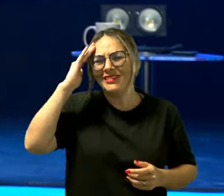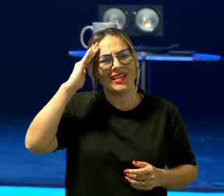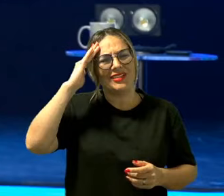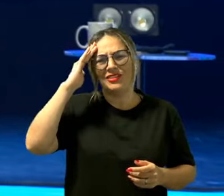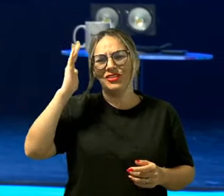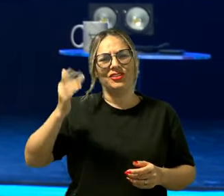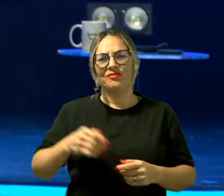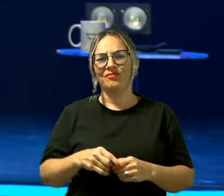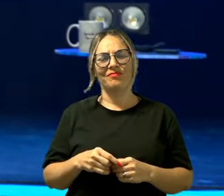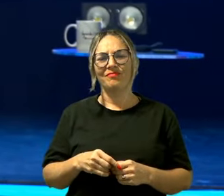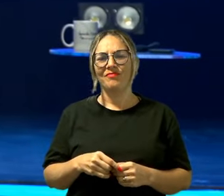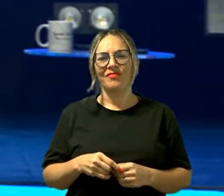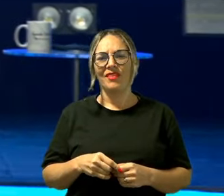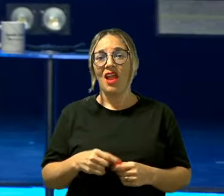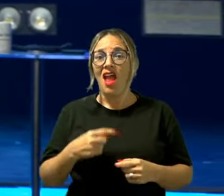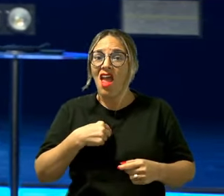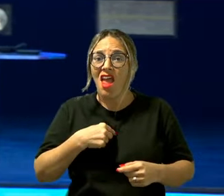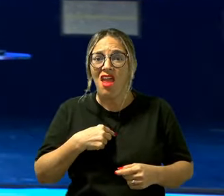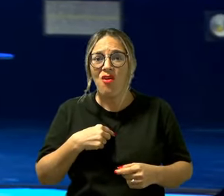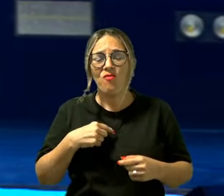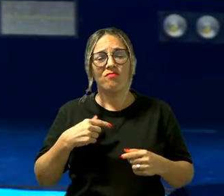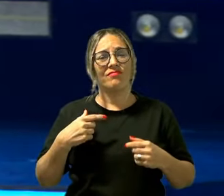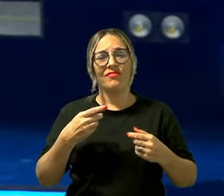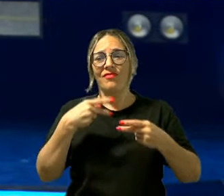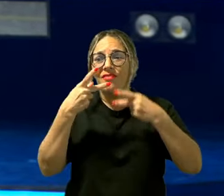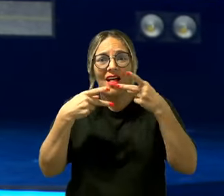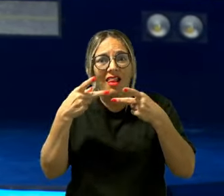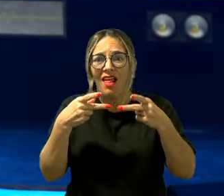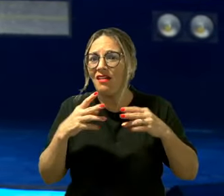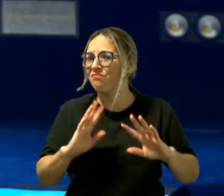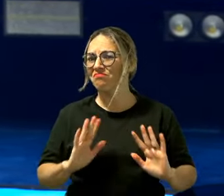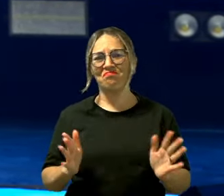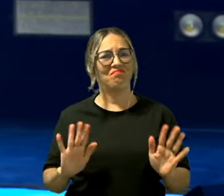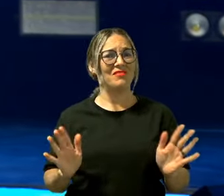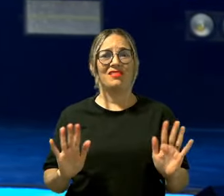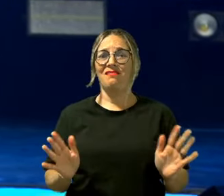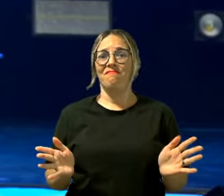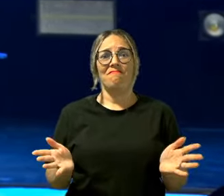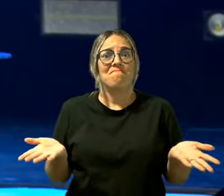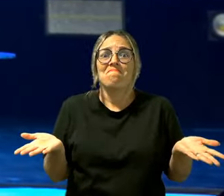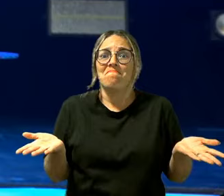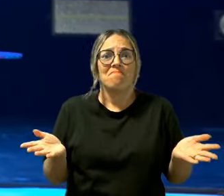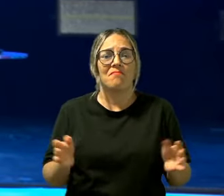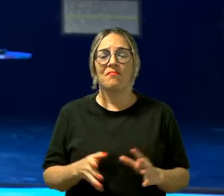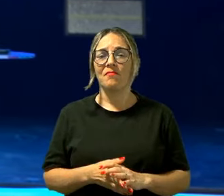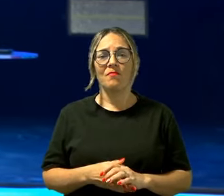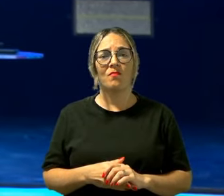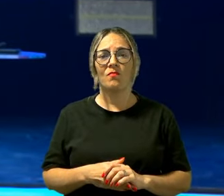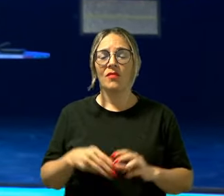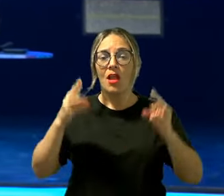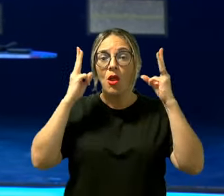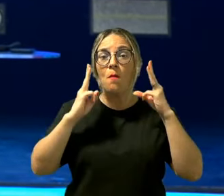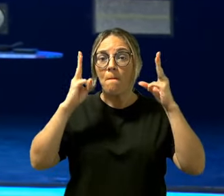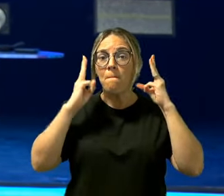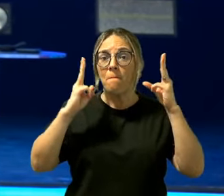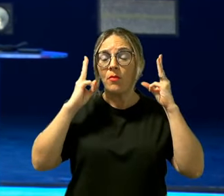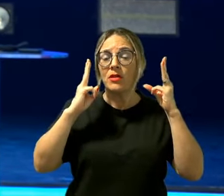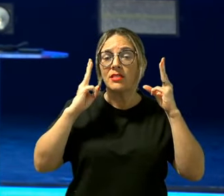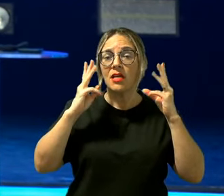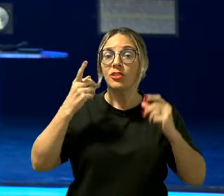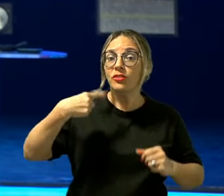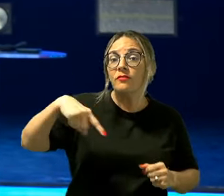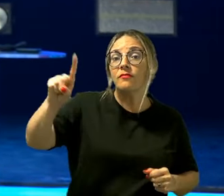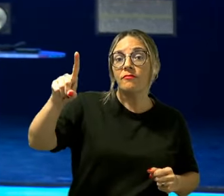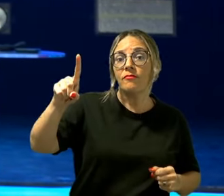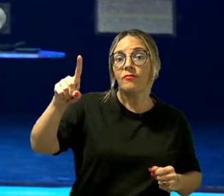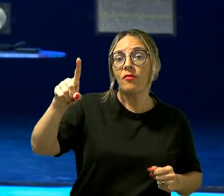eu não consigo falar direito. E Deus fala: não tem problema, não, eu vou te capacitar, eu vou te usar, está tudo certo e tal. E aí, pá, Moisés vai então, volta para o Egito,